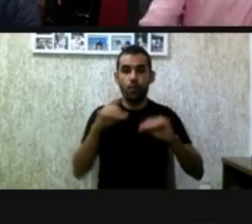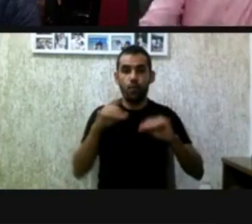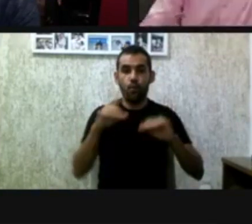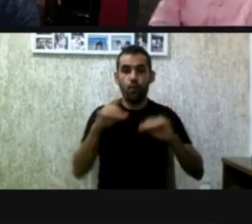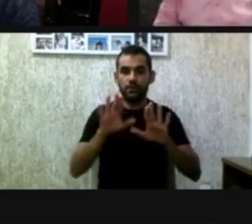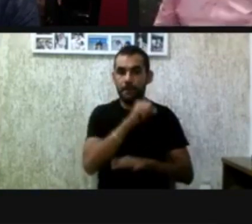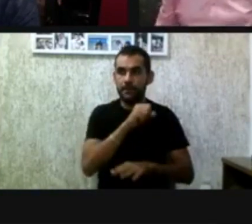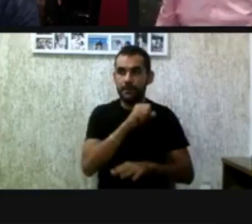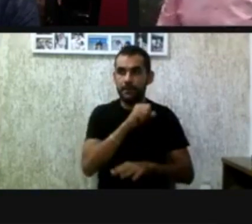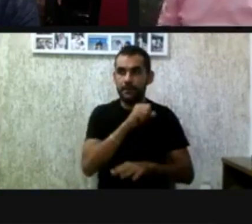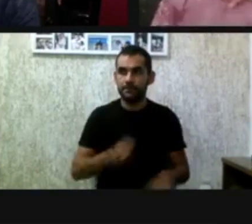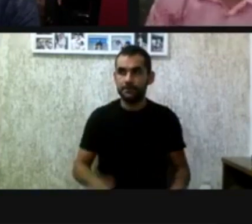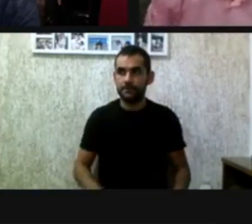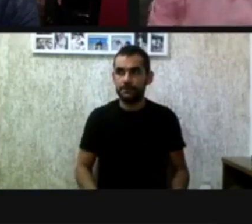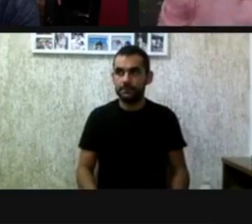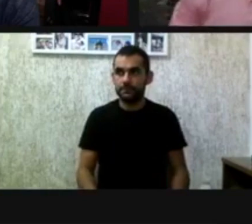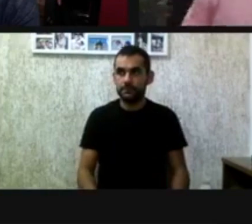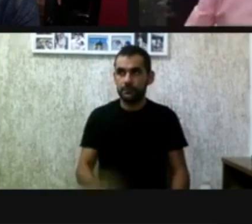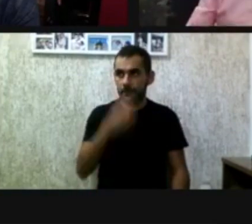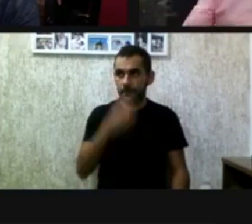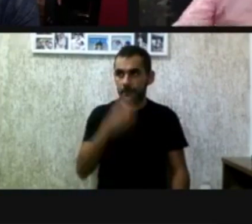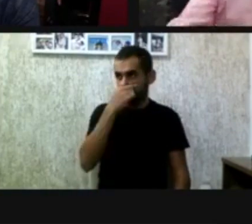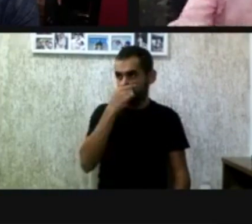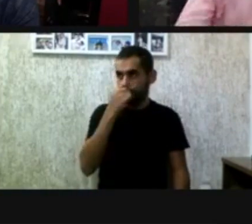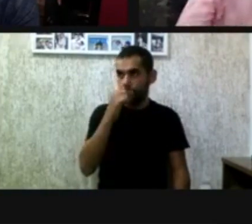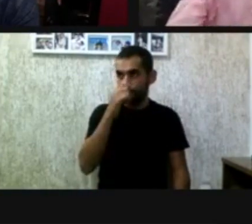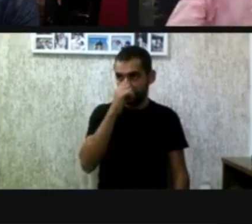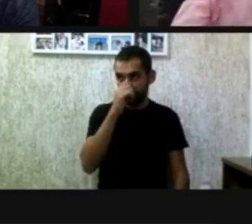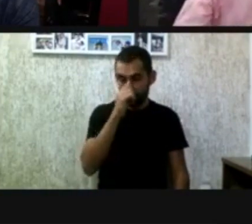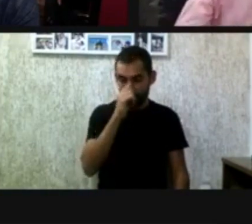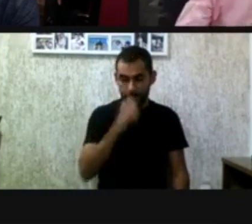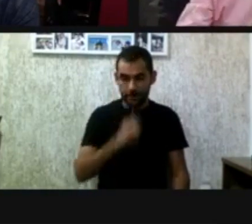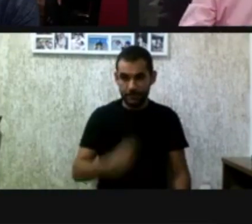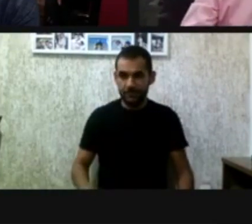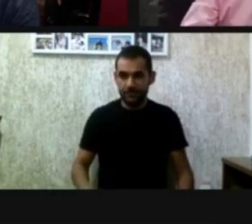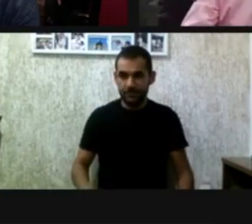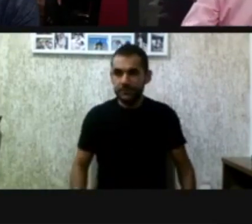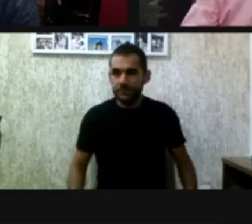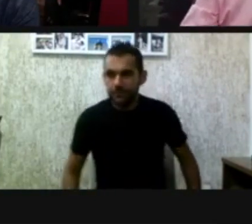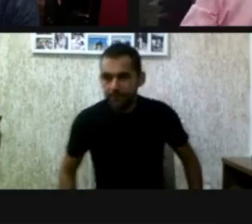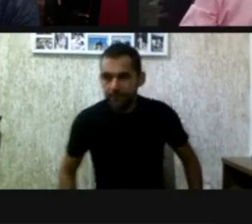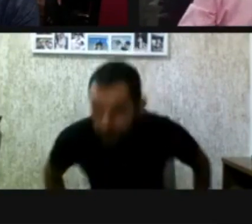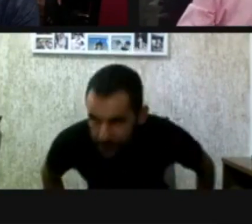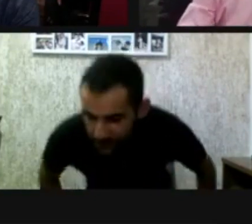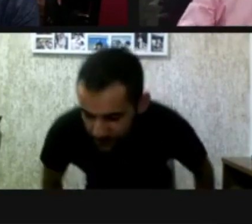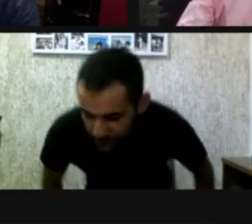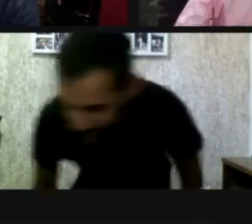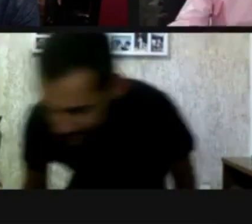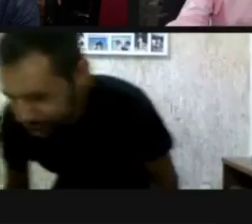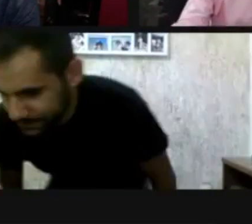Não, mas aí tem que tirar, porque senão a tela vai ficar. Ah, tá. Então pronto. Aí, Pedro, vê se está pegando você.